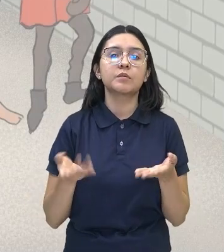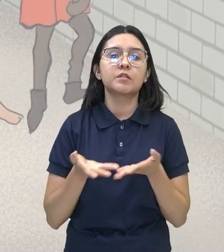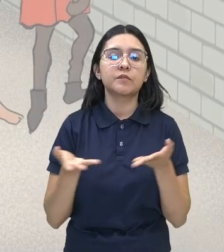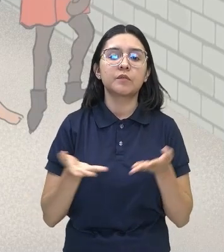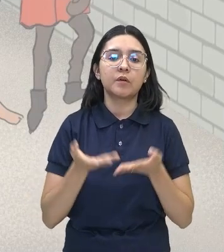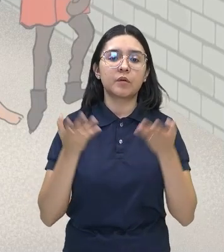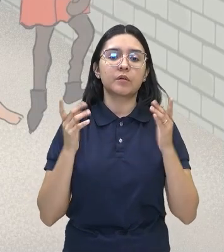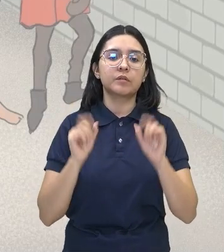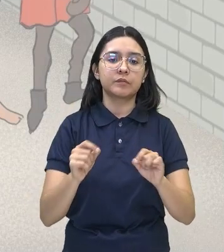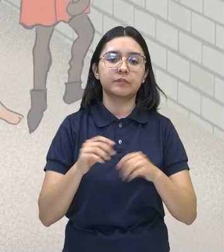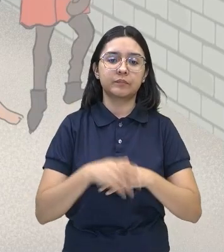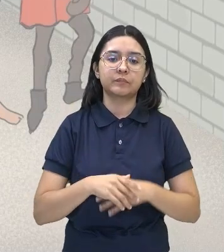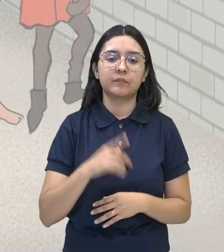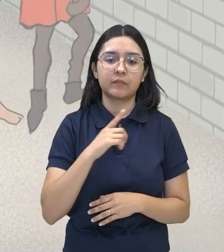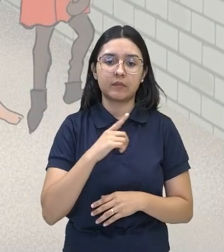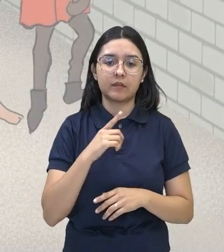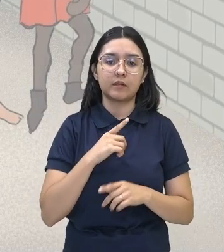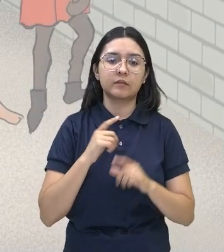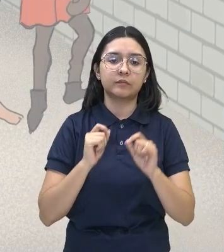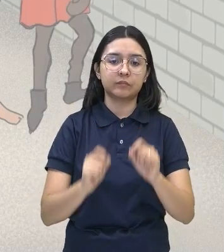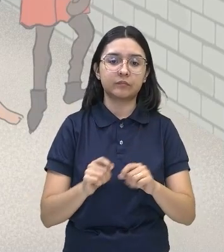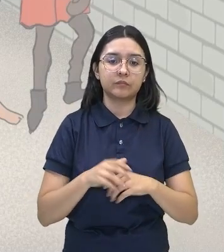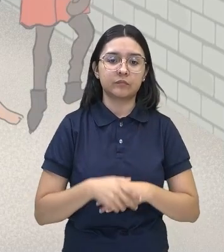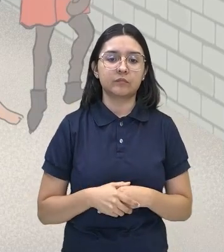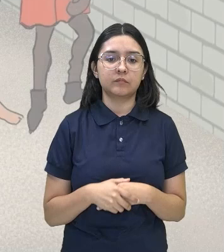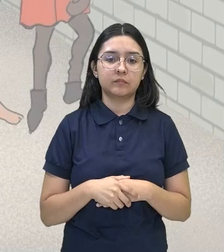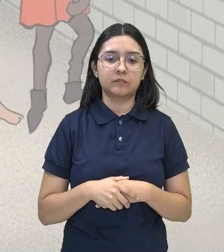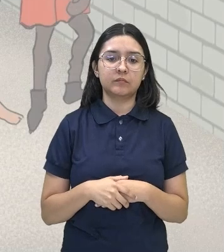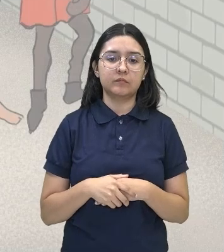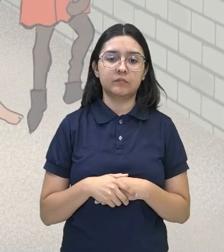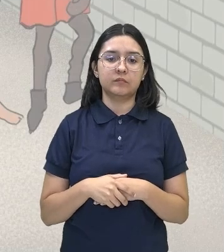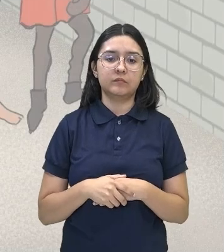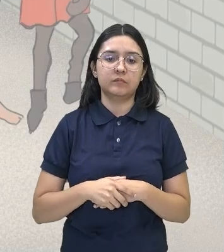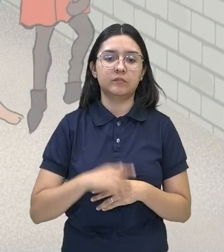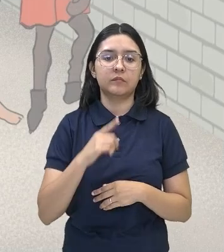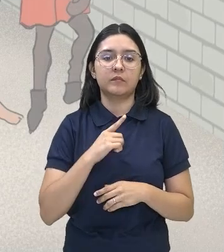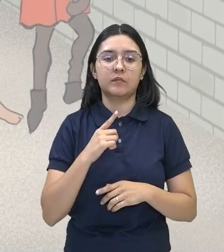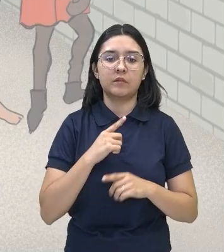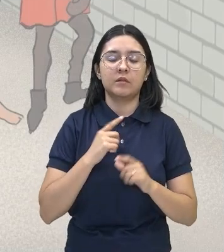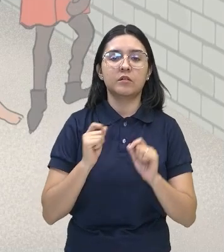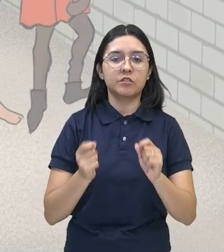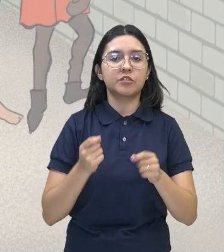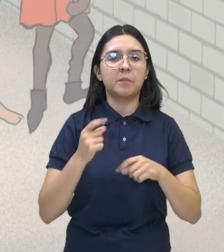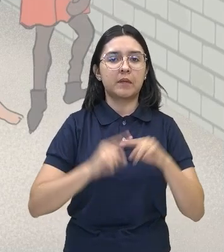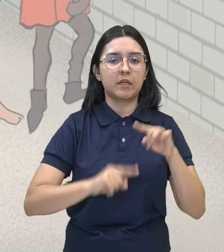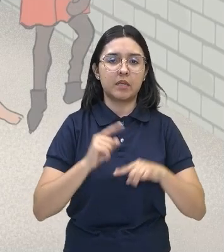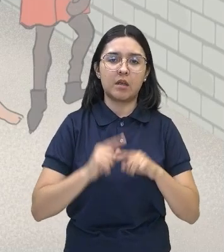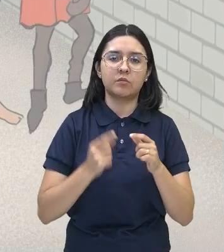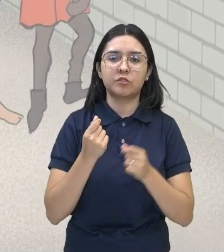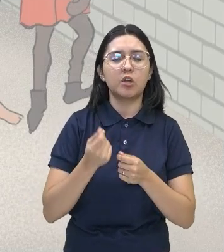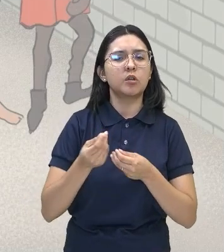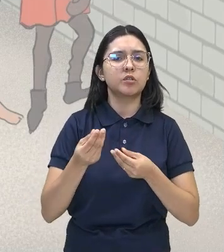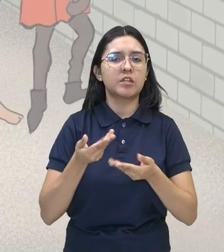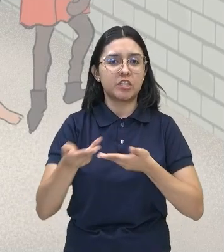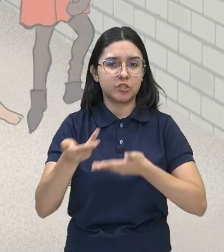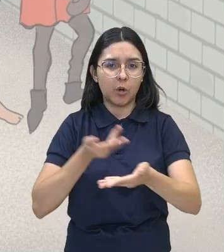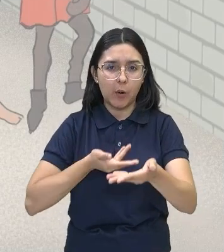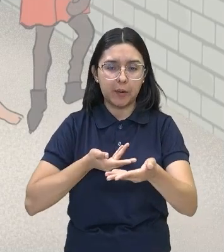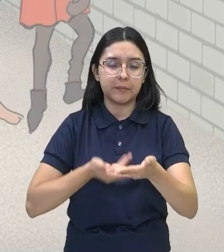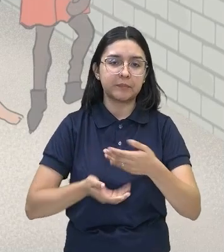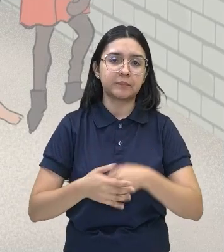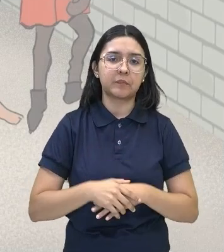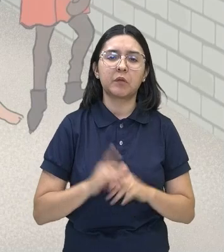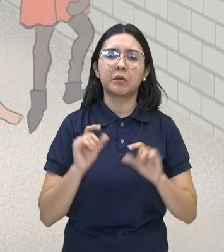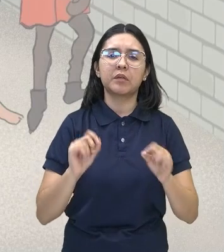as chamadas trocas comerciais ou trocas monetárias. Professor, o que é isso, professor?